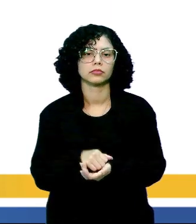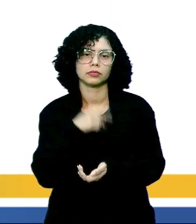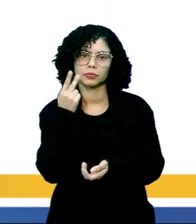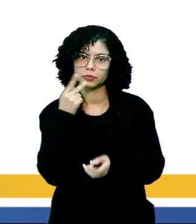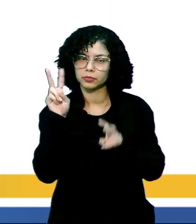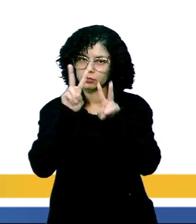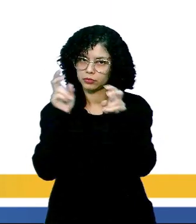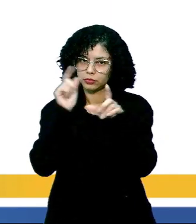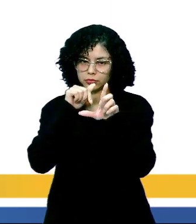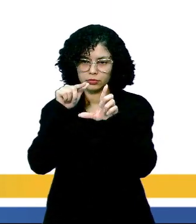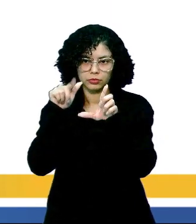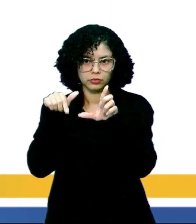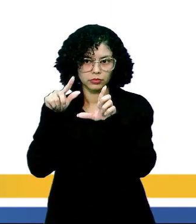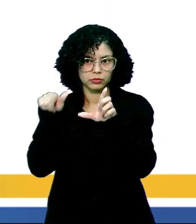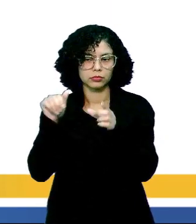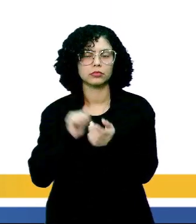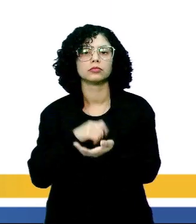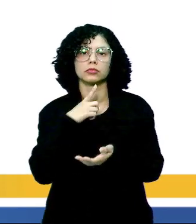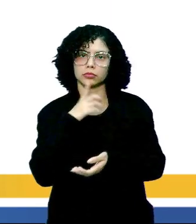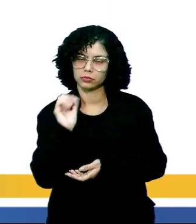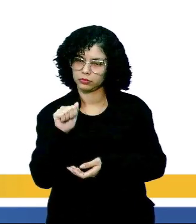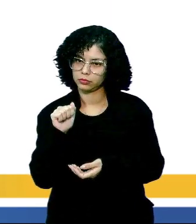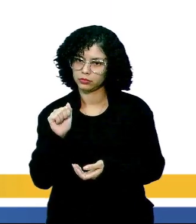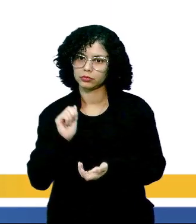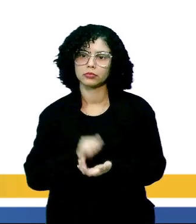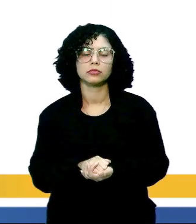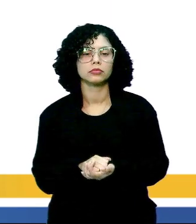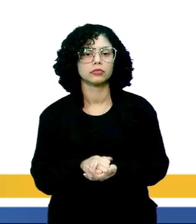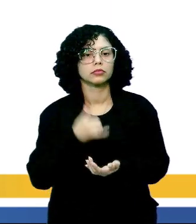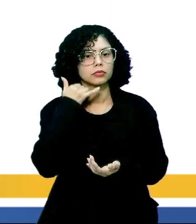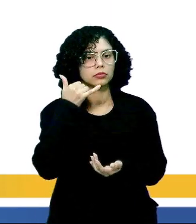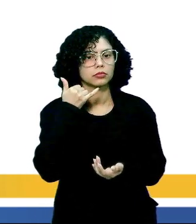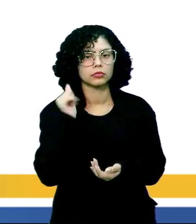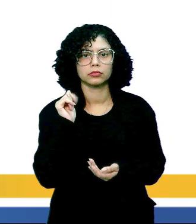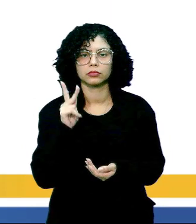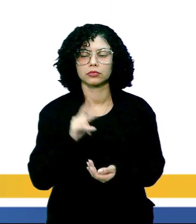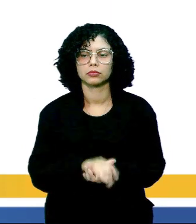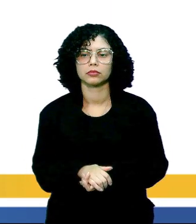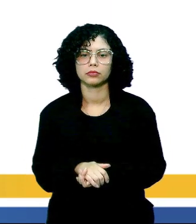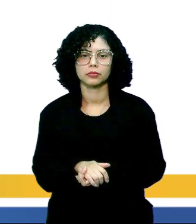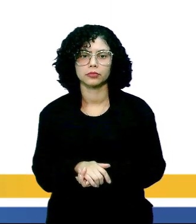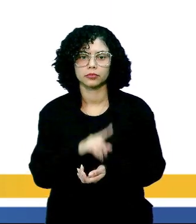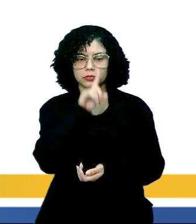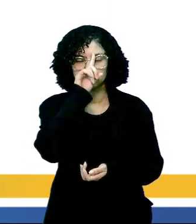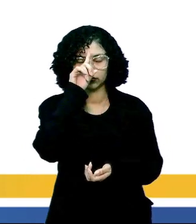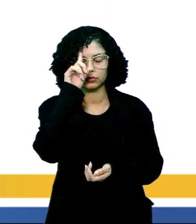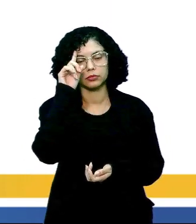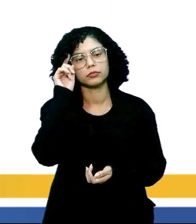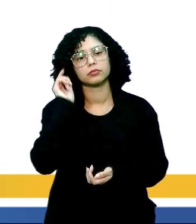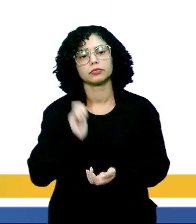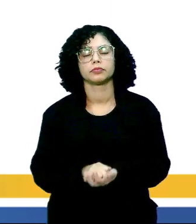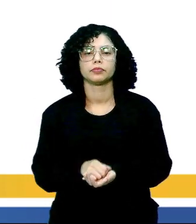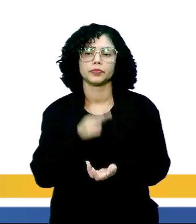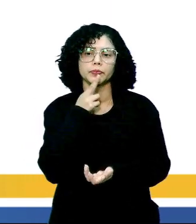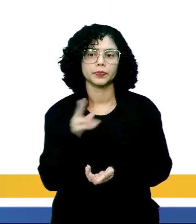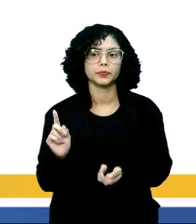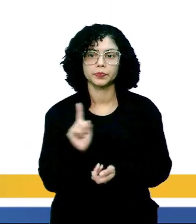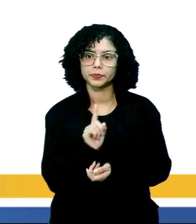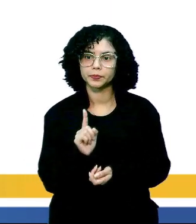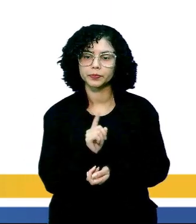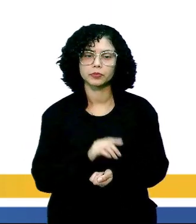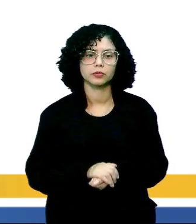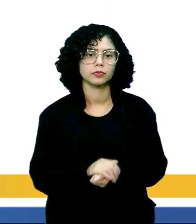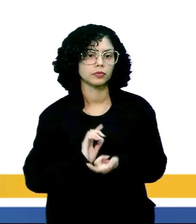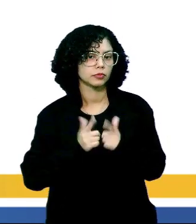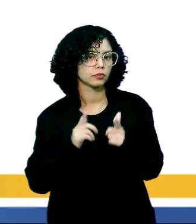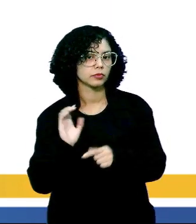falando ali no gráfico que as pessoas têm sim telefones, ok? Então, essa aí não seria a nossa resposta.